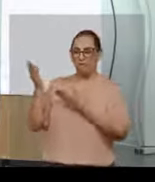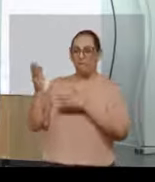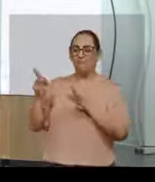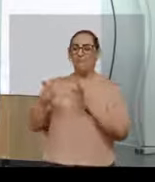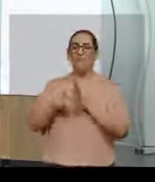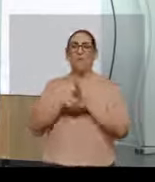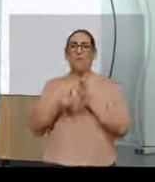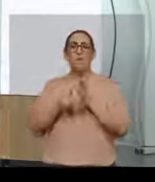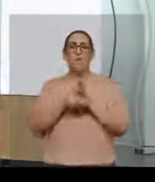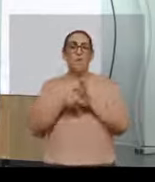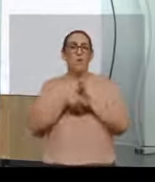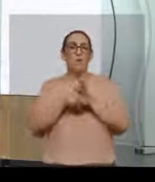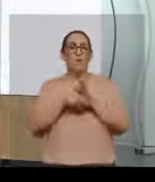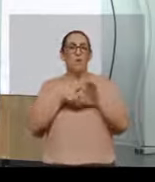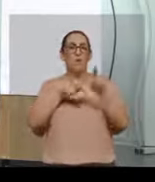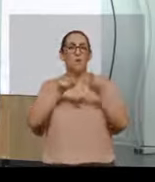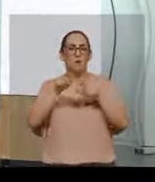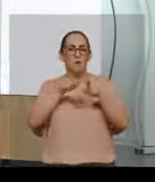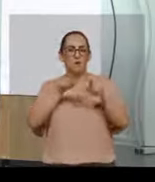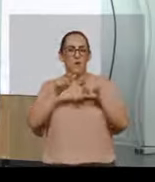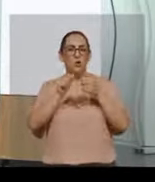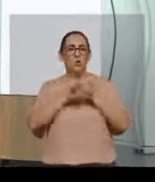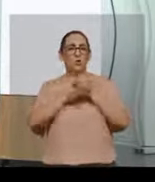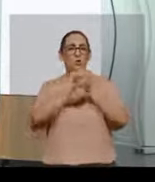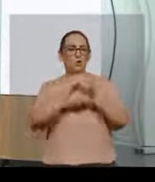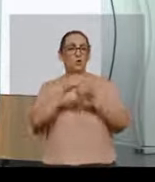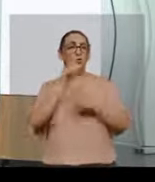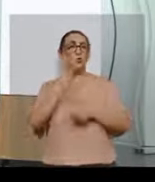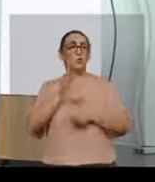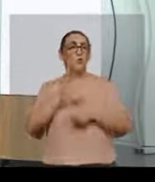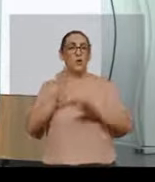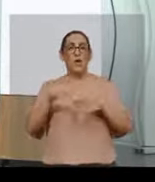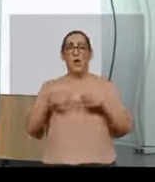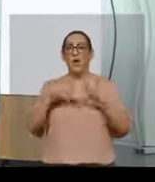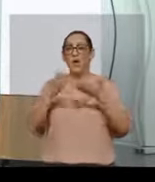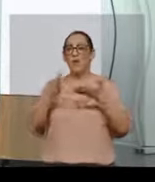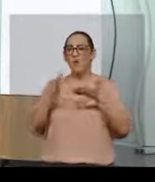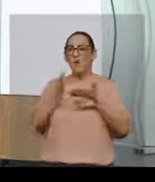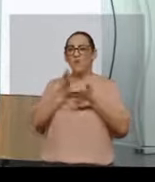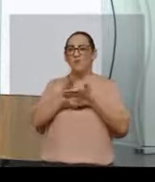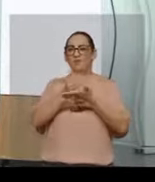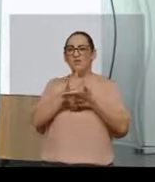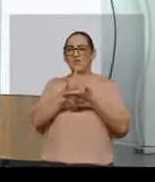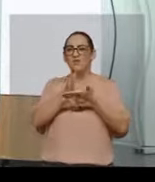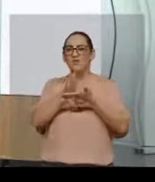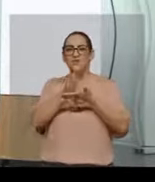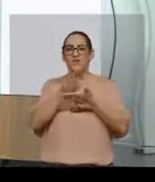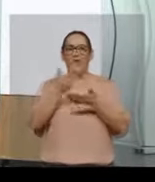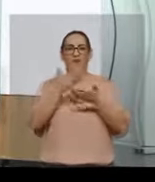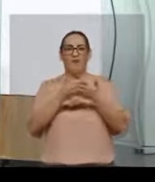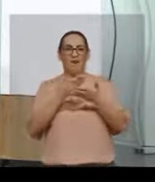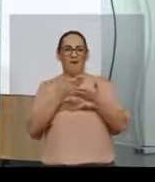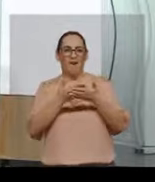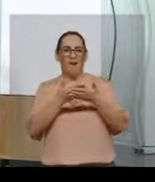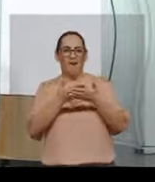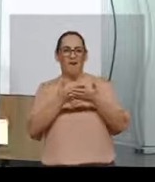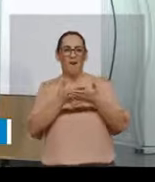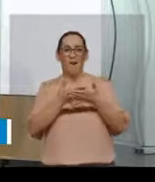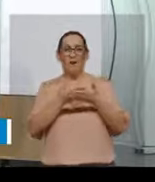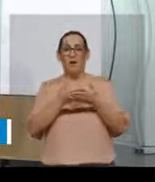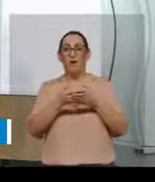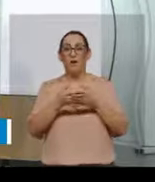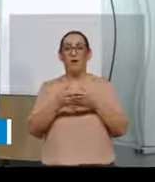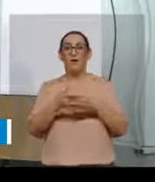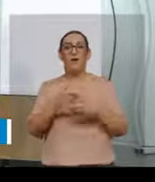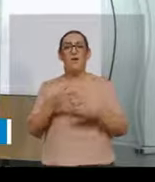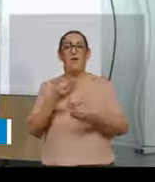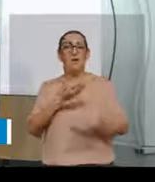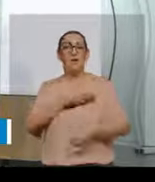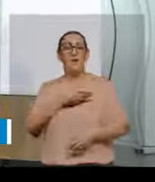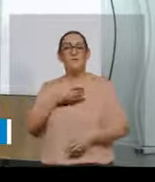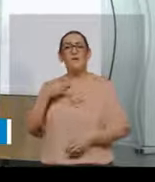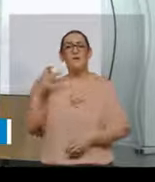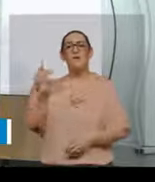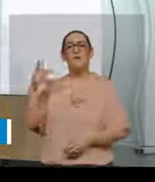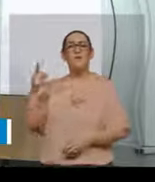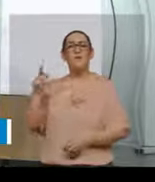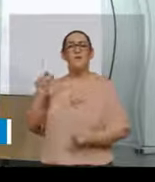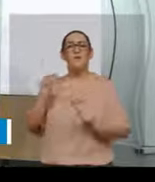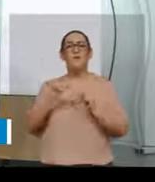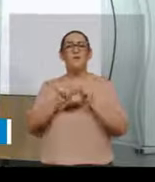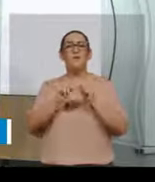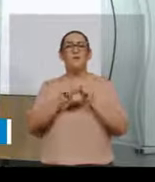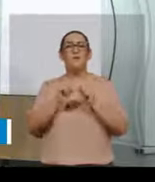II, e quando a gente dividia a aula em laboratório e tudo mais, ela fez uma musiquinha muito